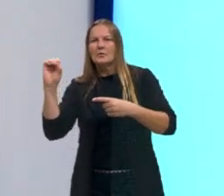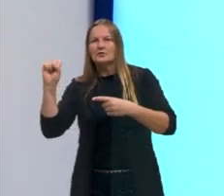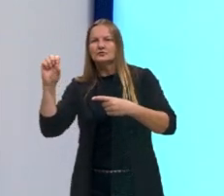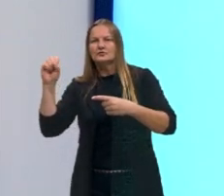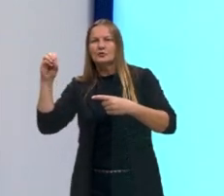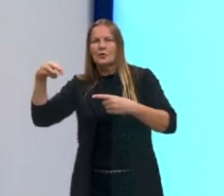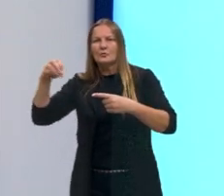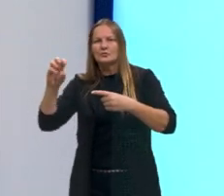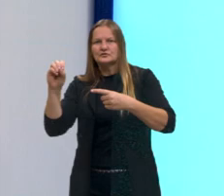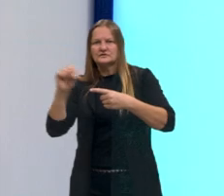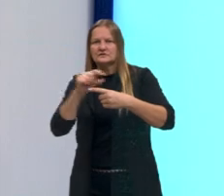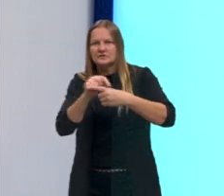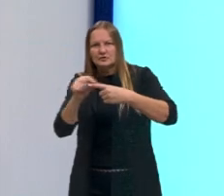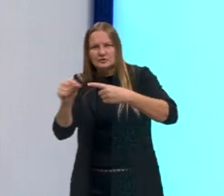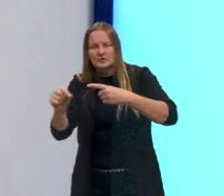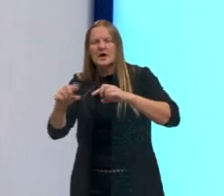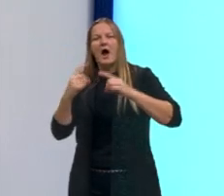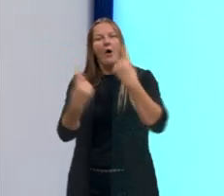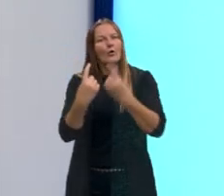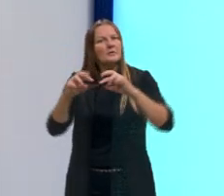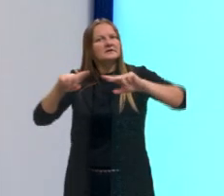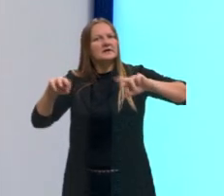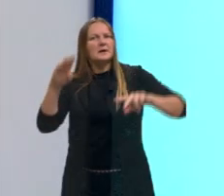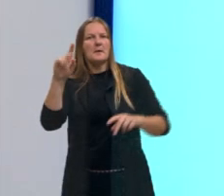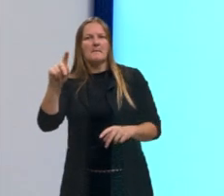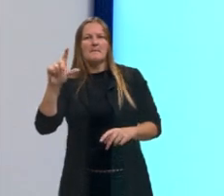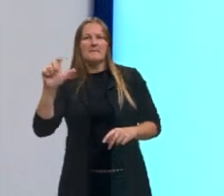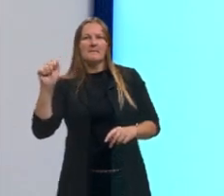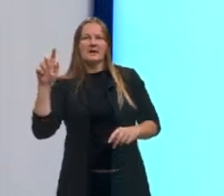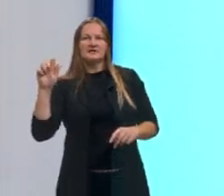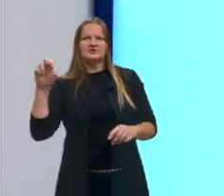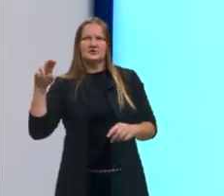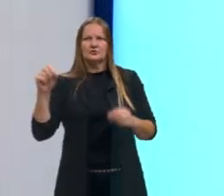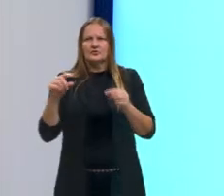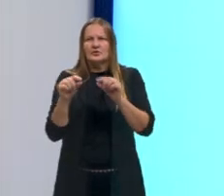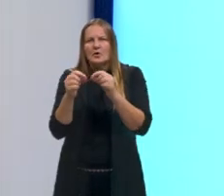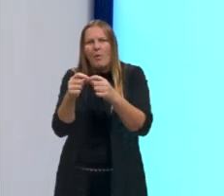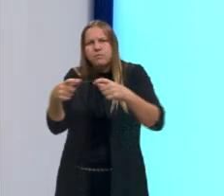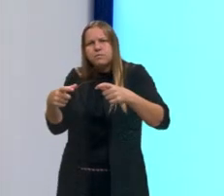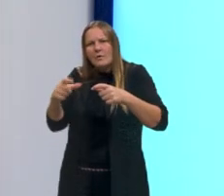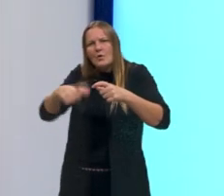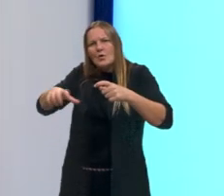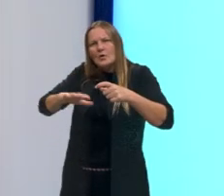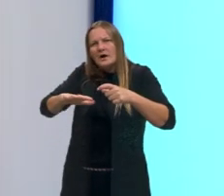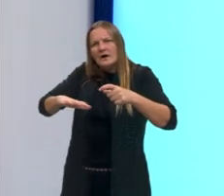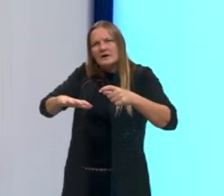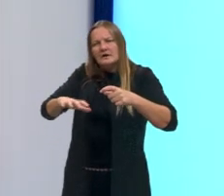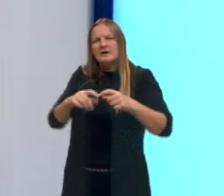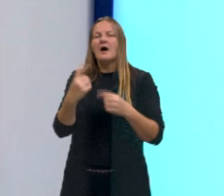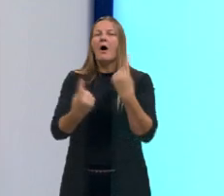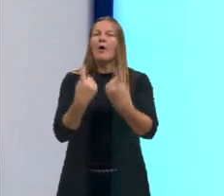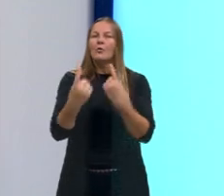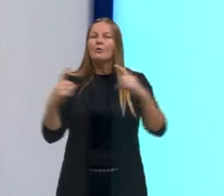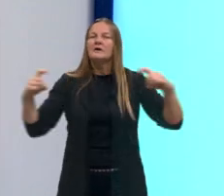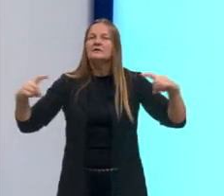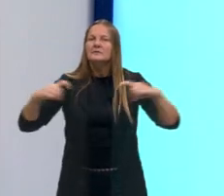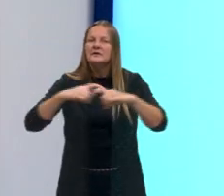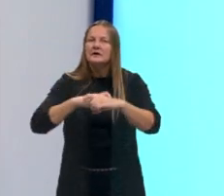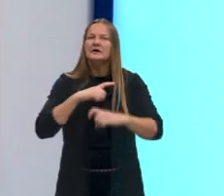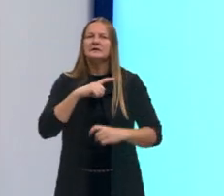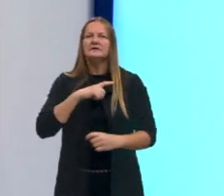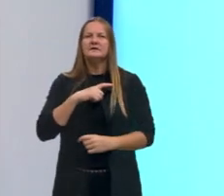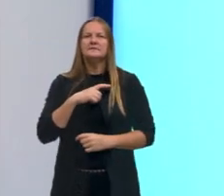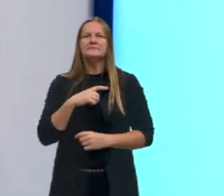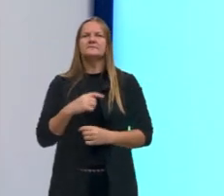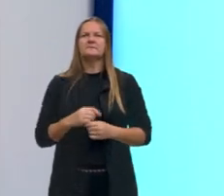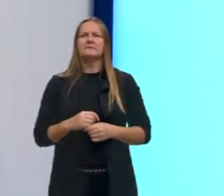têm fla gelos outras meu que essa esse espaço aqui em algumas bactérias têm